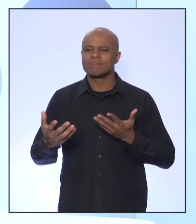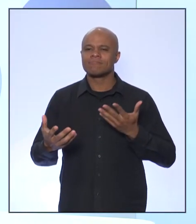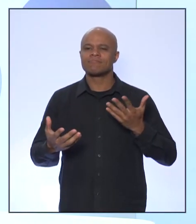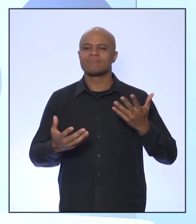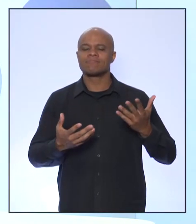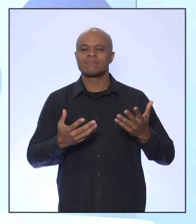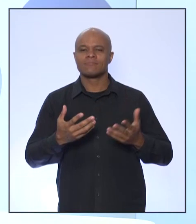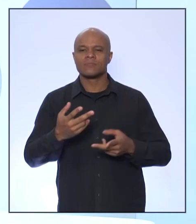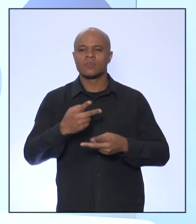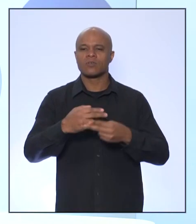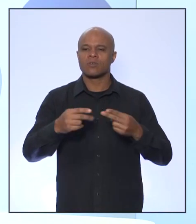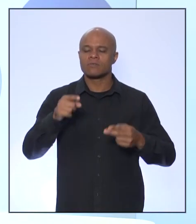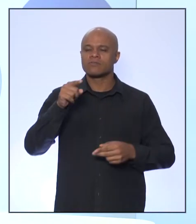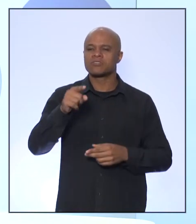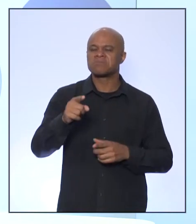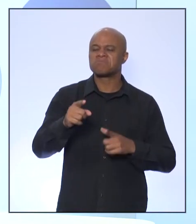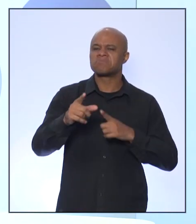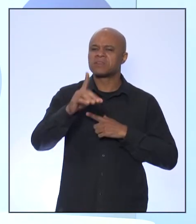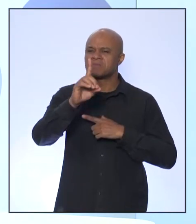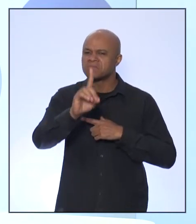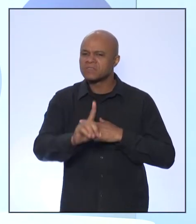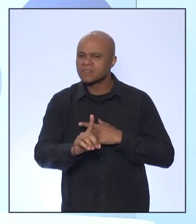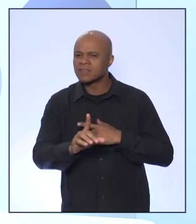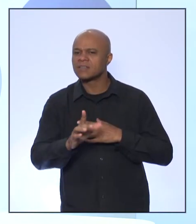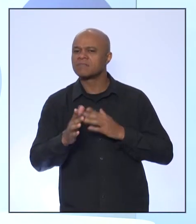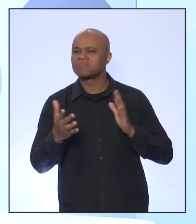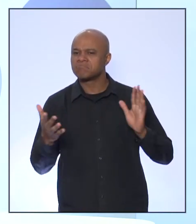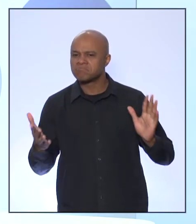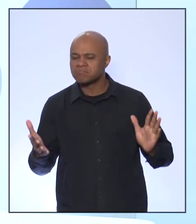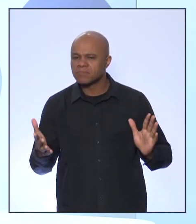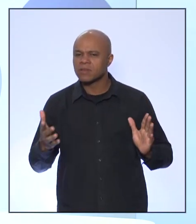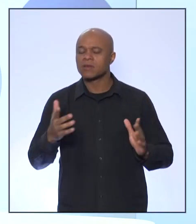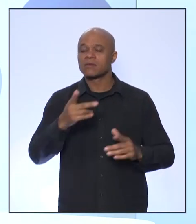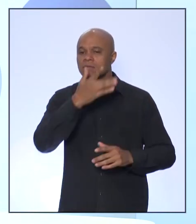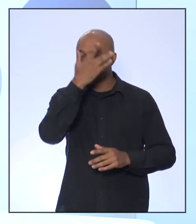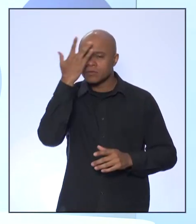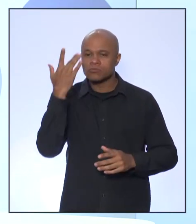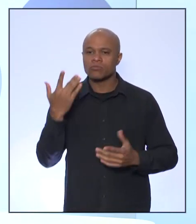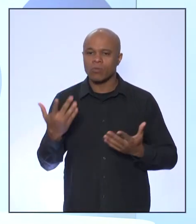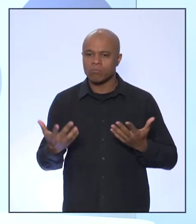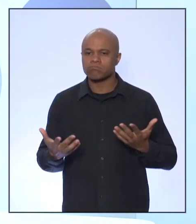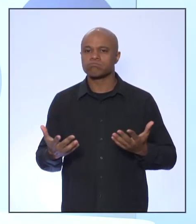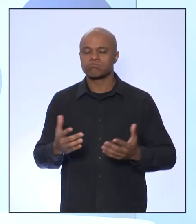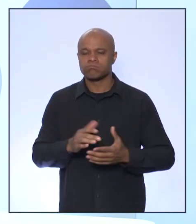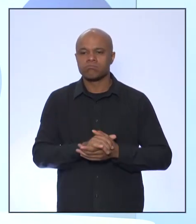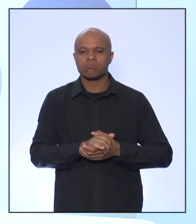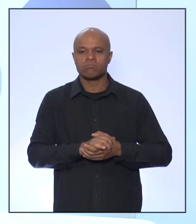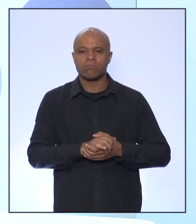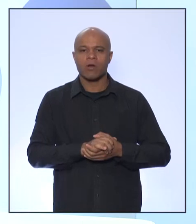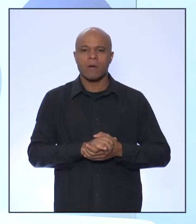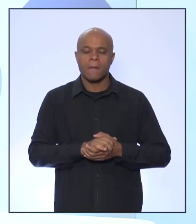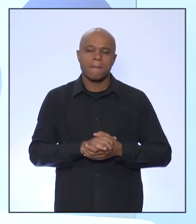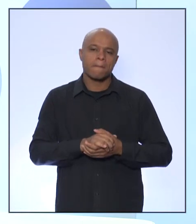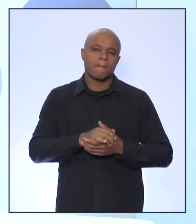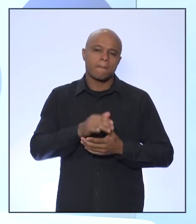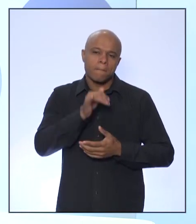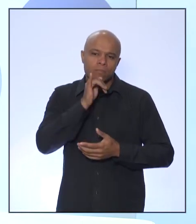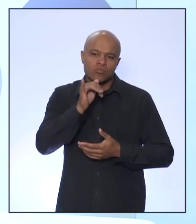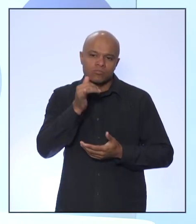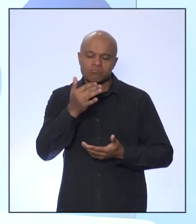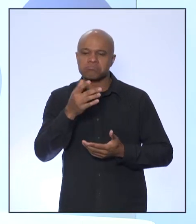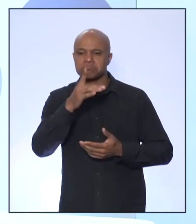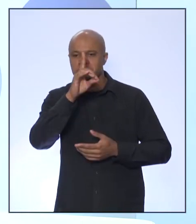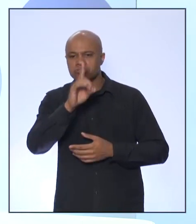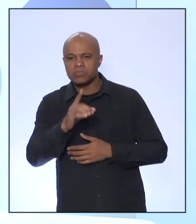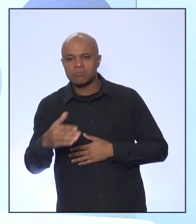você tem direito, são direitos que você, como cidadão, tem. Por exemplo, direitos de ir e vir,